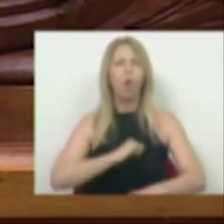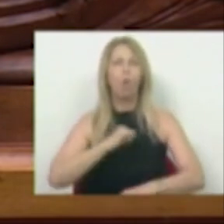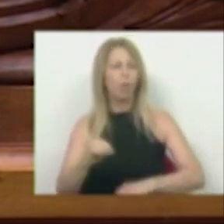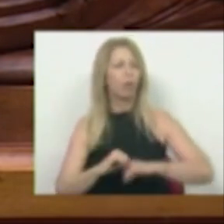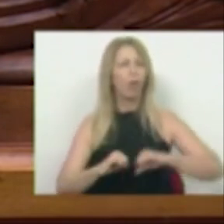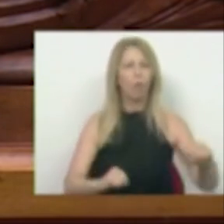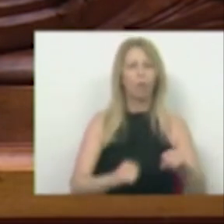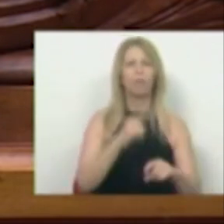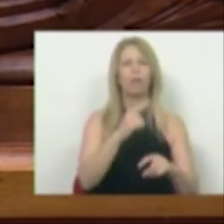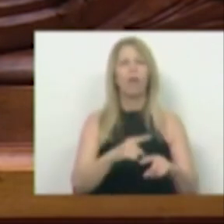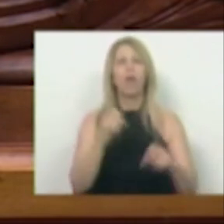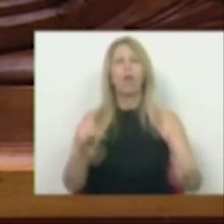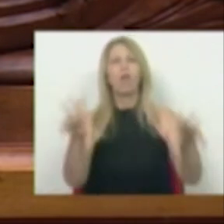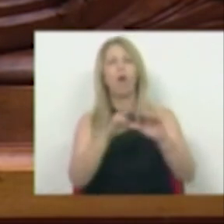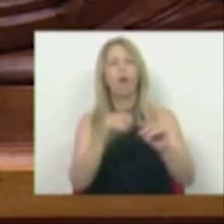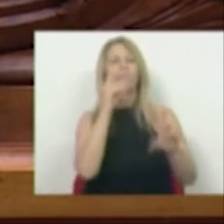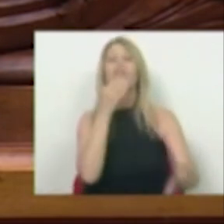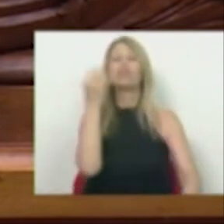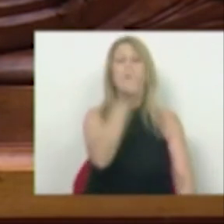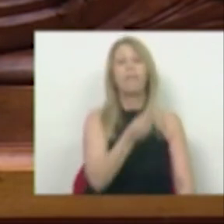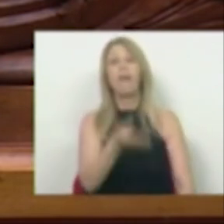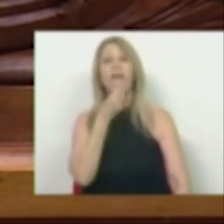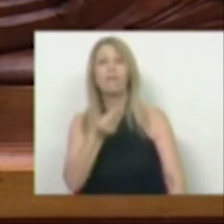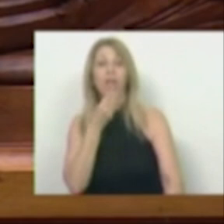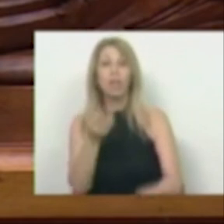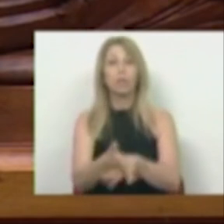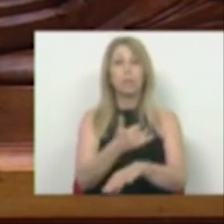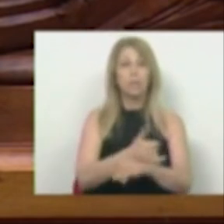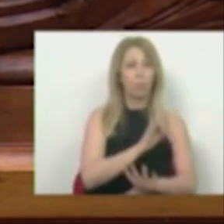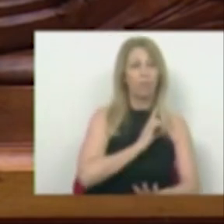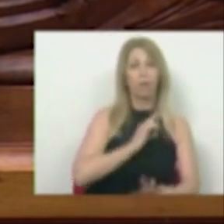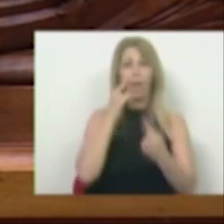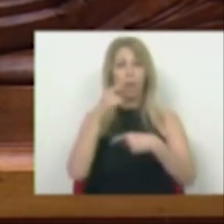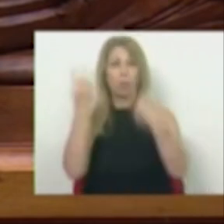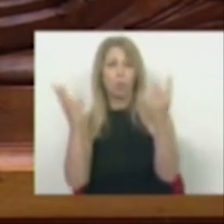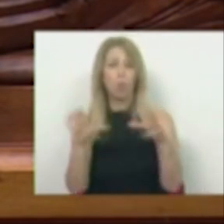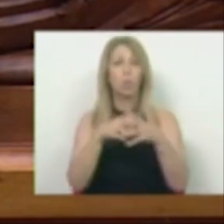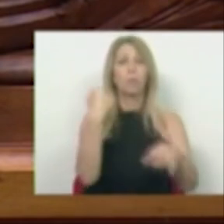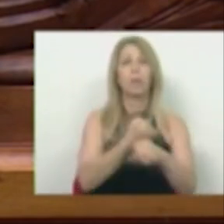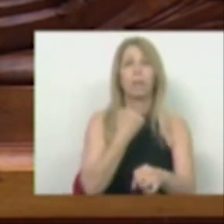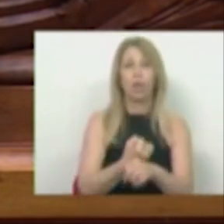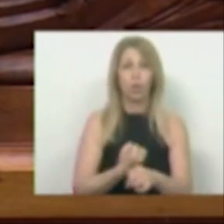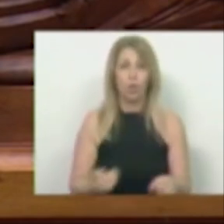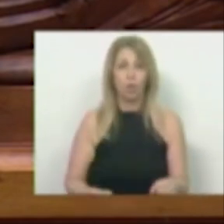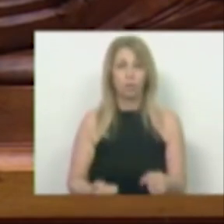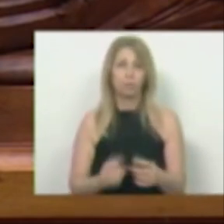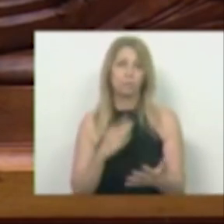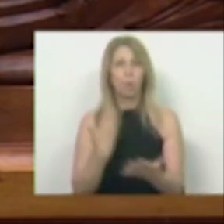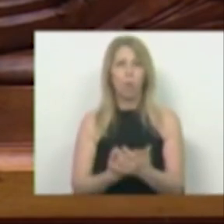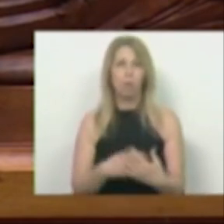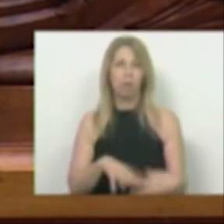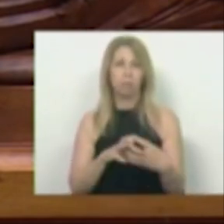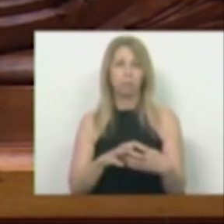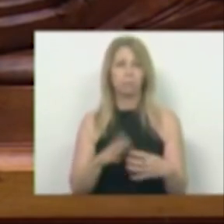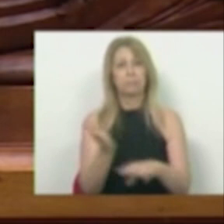funcionários públicos contra funcionários do setor privado, tratando grupos de trabalhadores inteiros como bode expiatório. Nós estamos